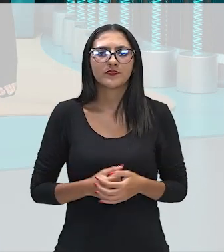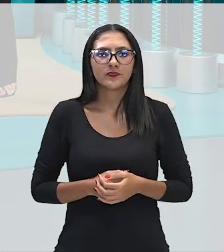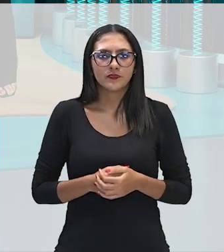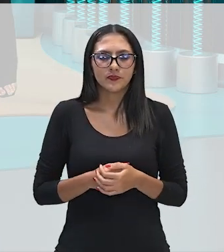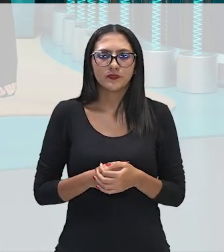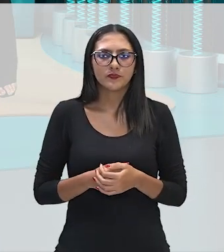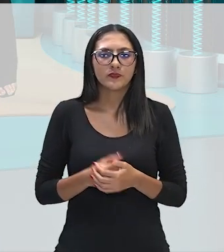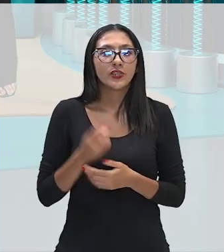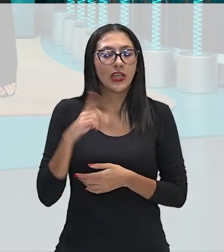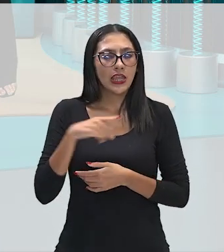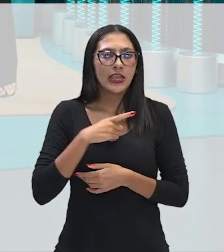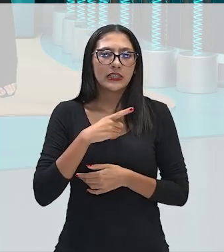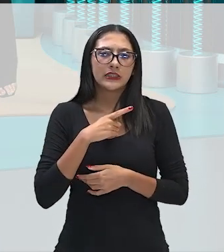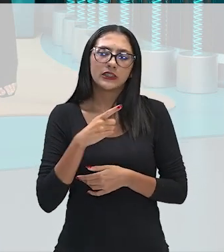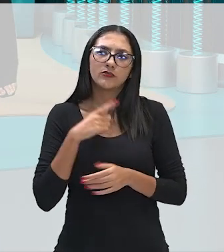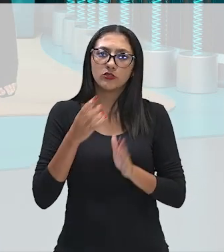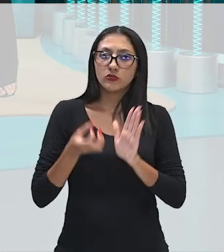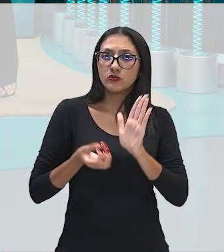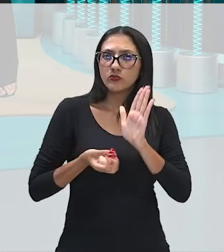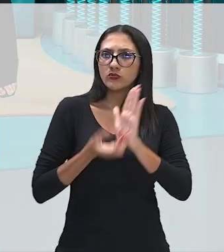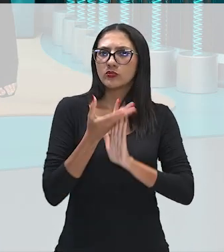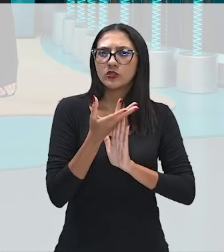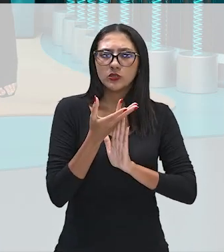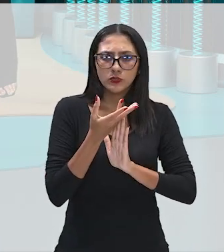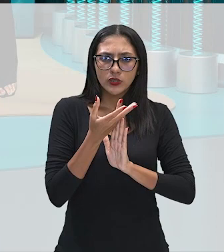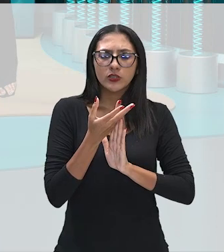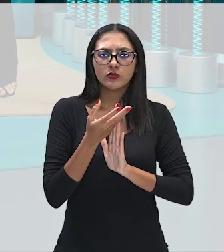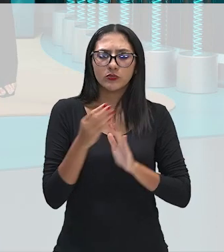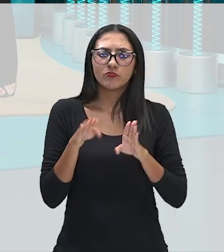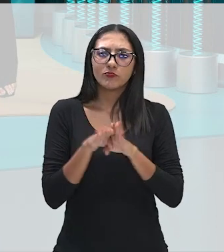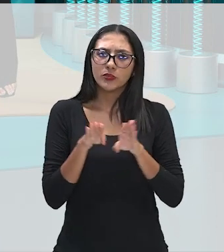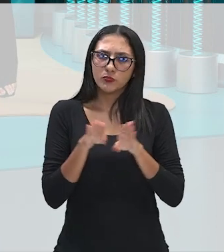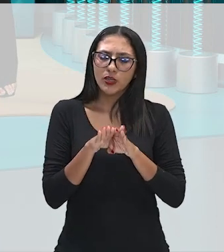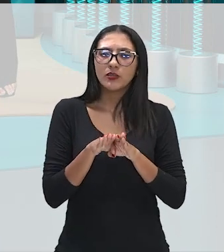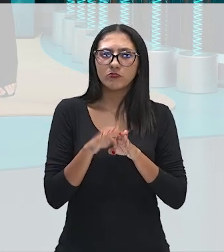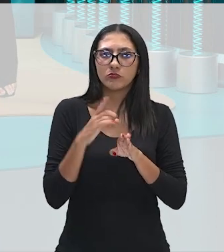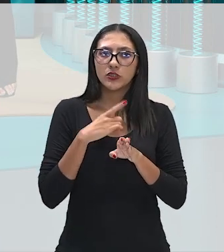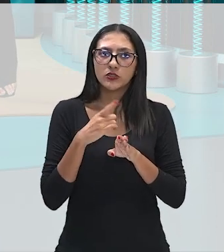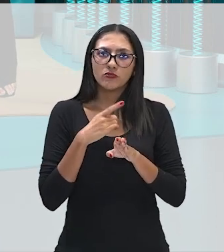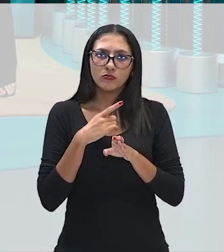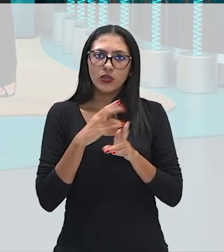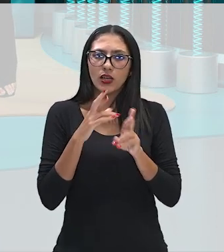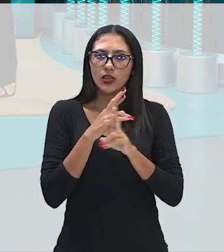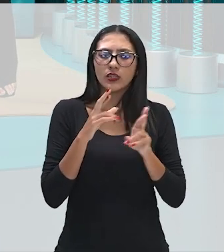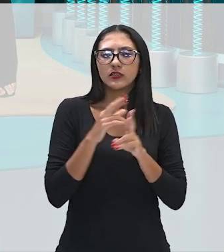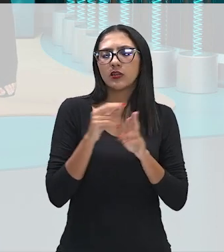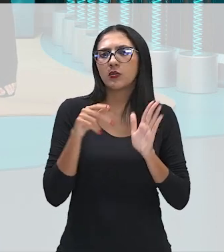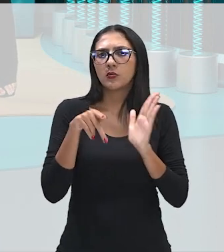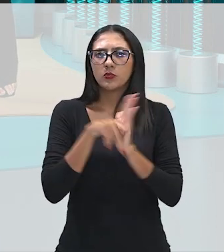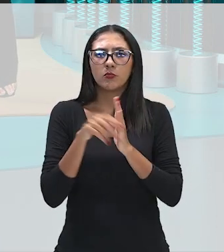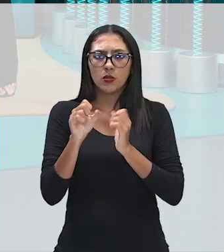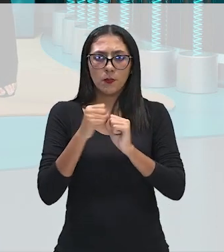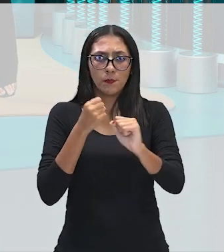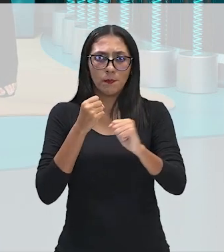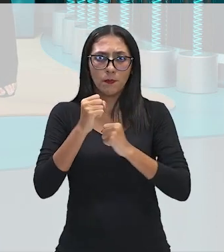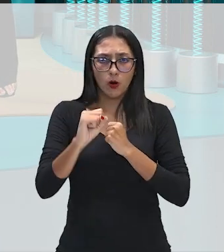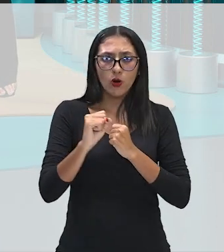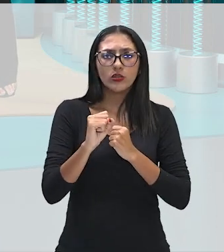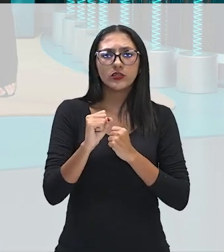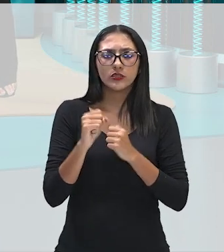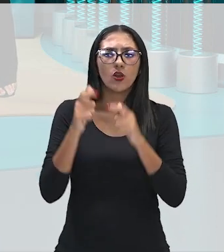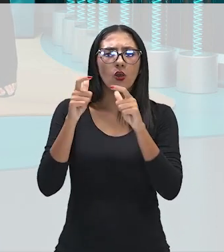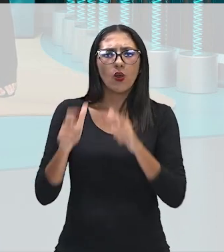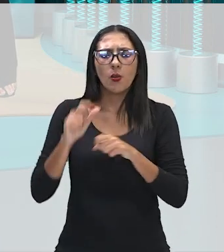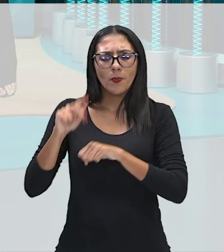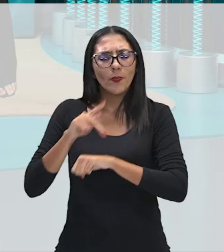teve ali o seu momento de criação, né? Ele foi referenciado, na verdade, como boxe tailandês, porque a sua origem